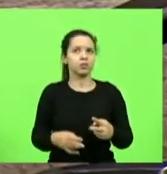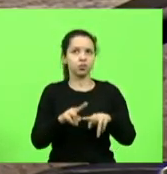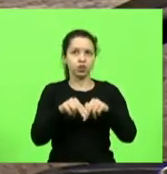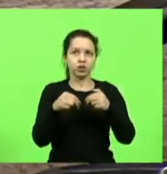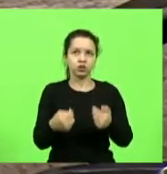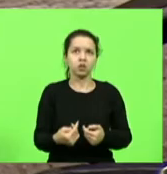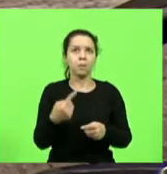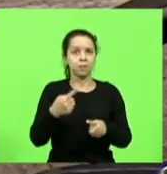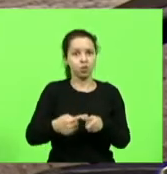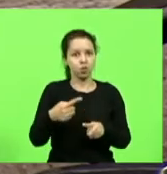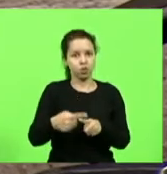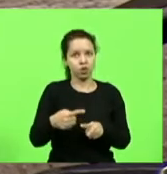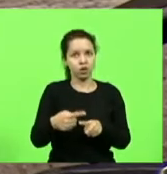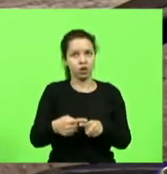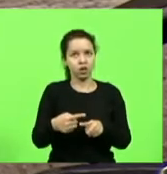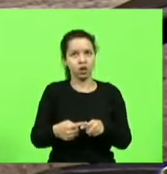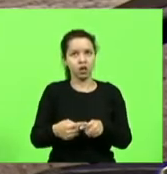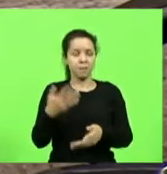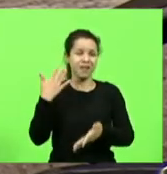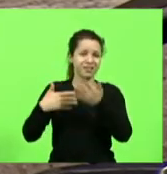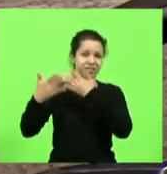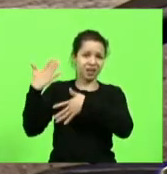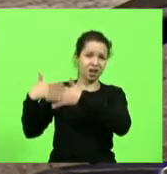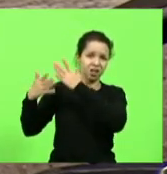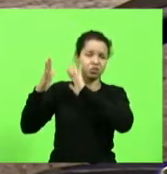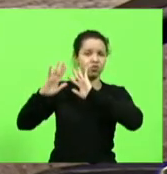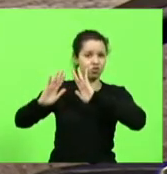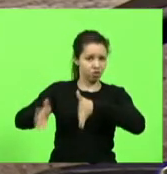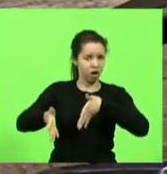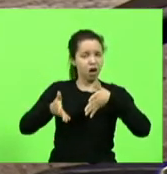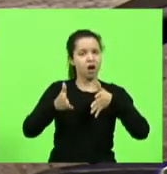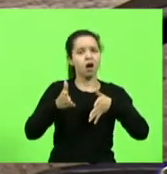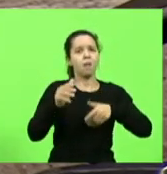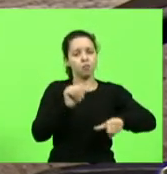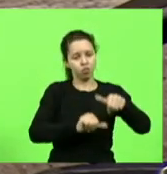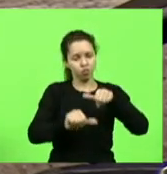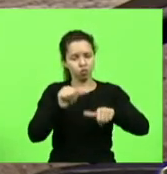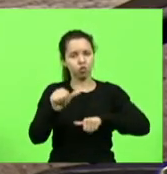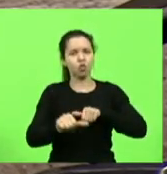Porque a máquina foi aparelhada há 30 anos. 30 anos.